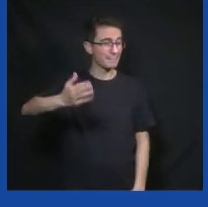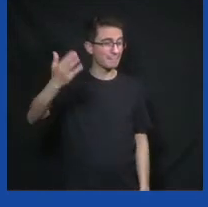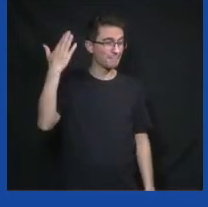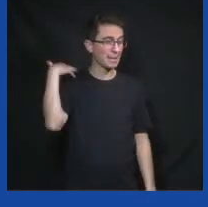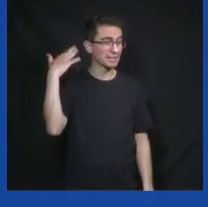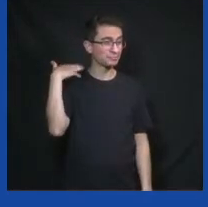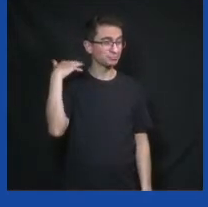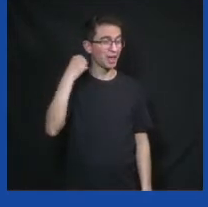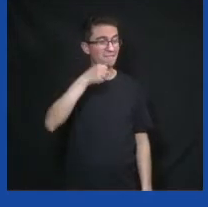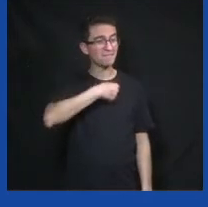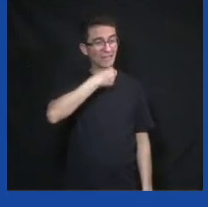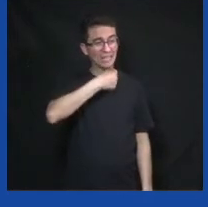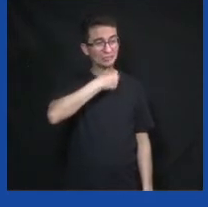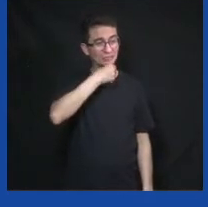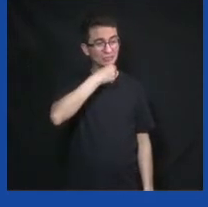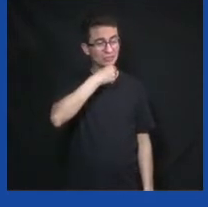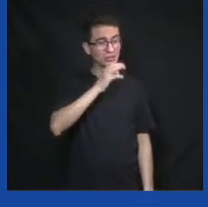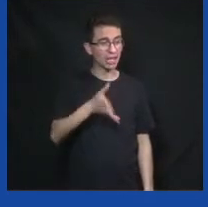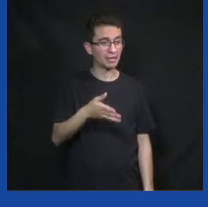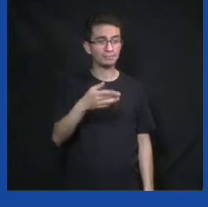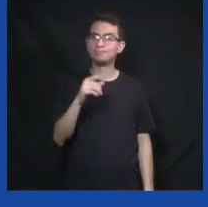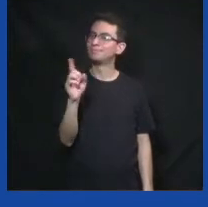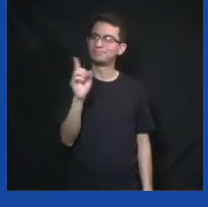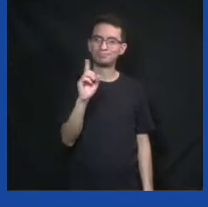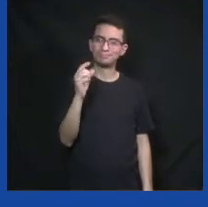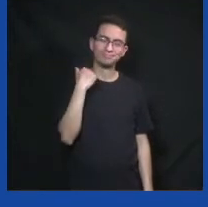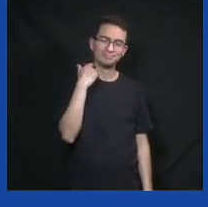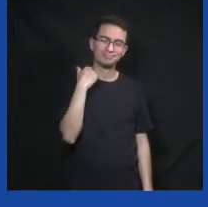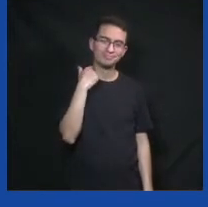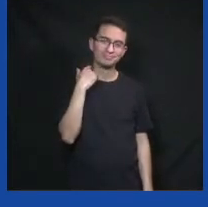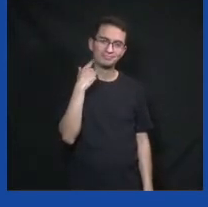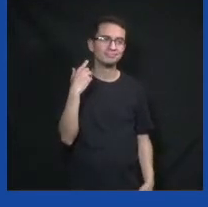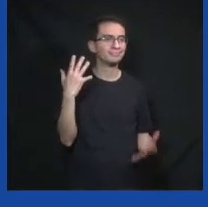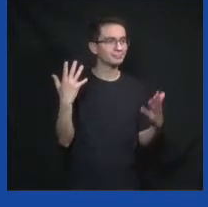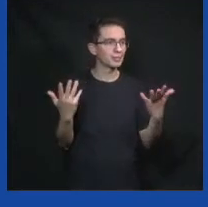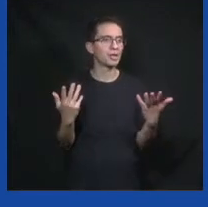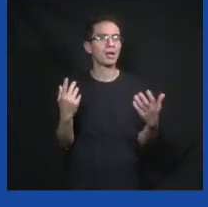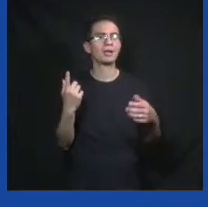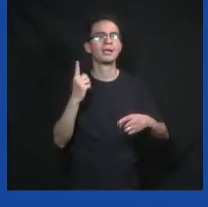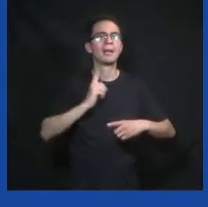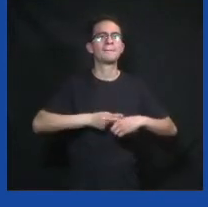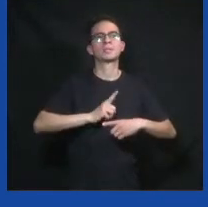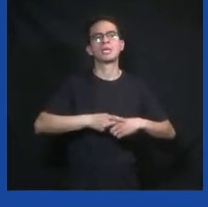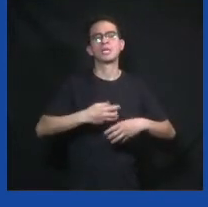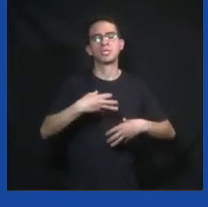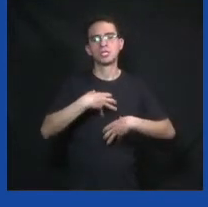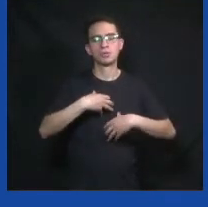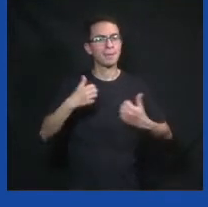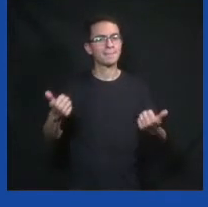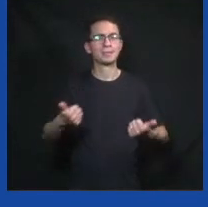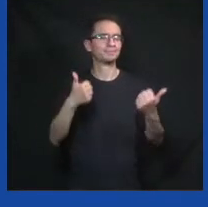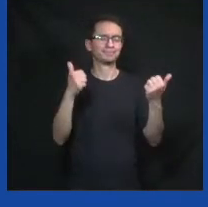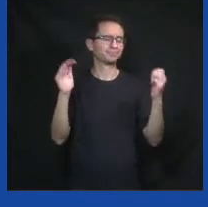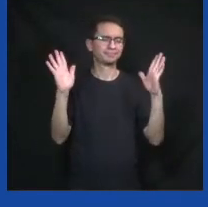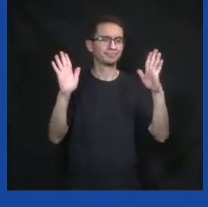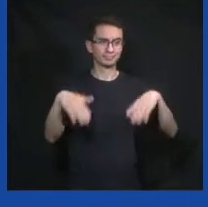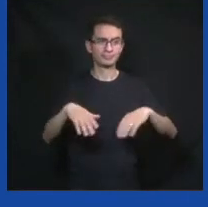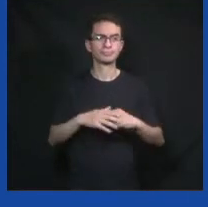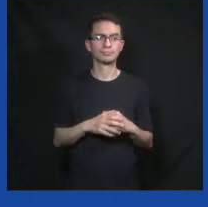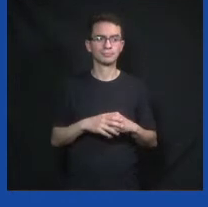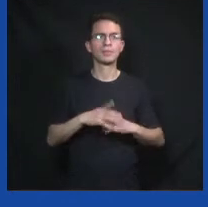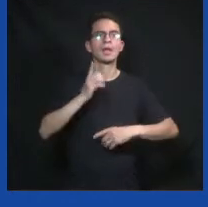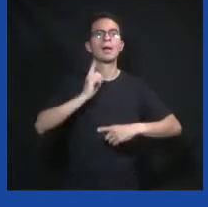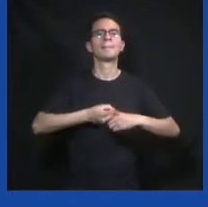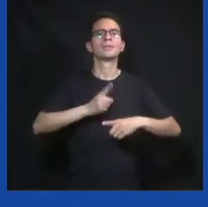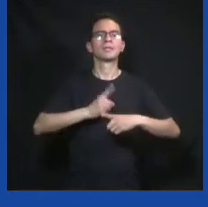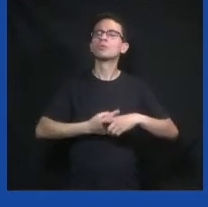mas acho que sem preparo a participação fica pendente. Não é a melhor maneira. Portanto, eu sou do time que